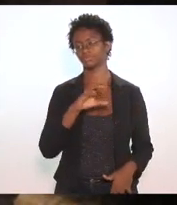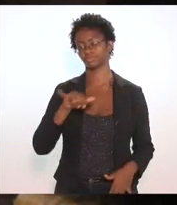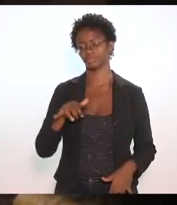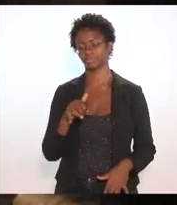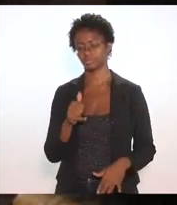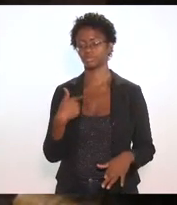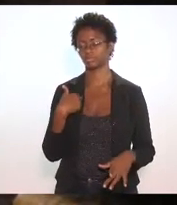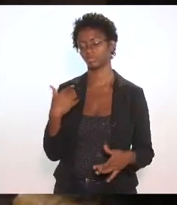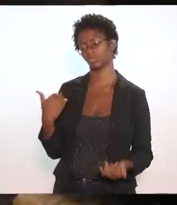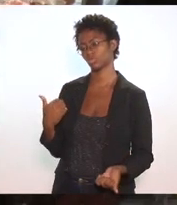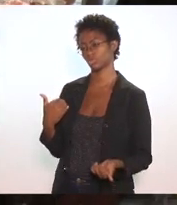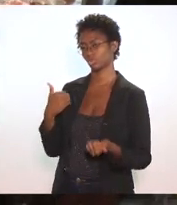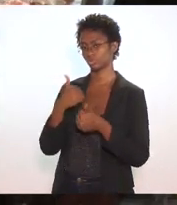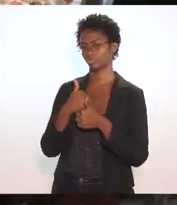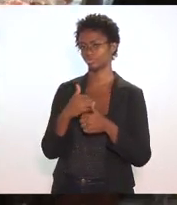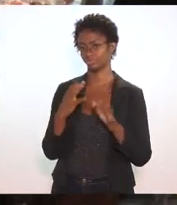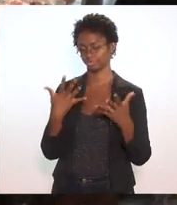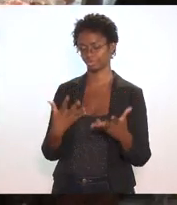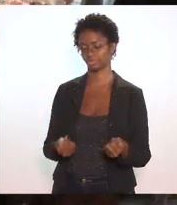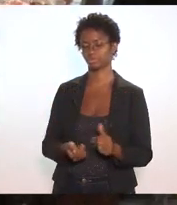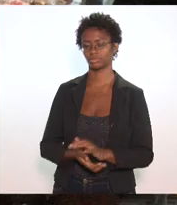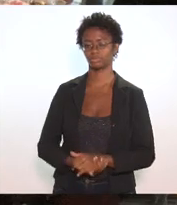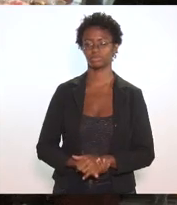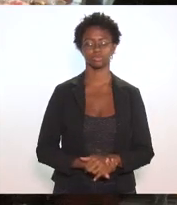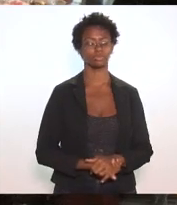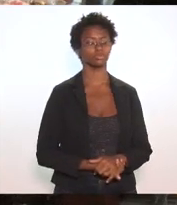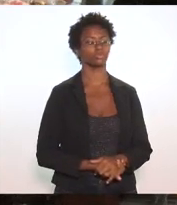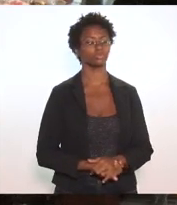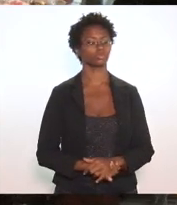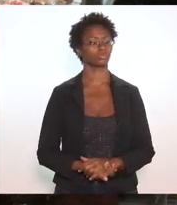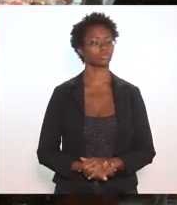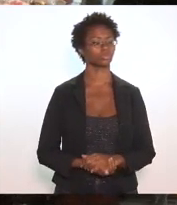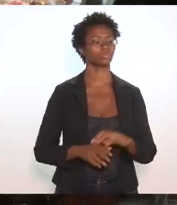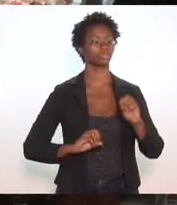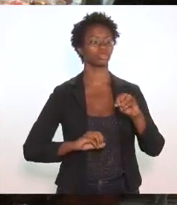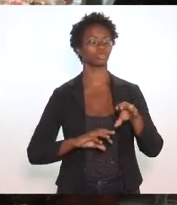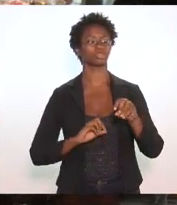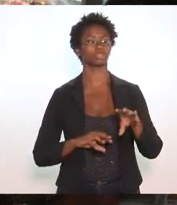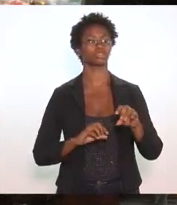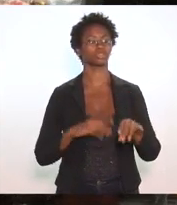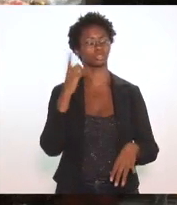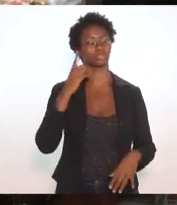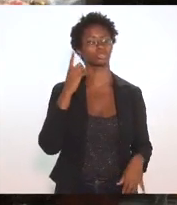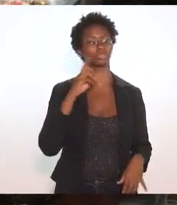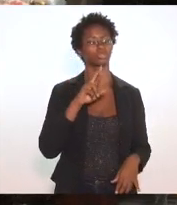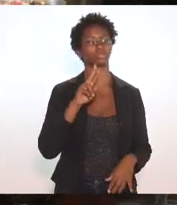substitutivo da CCJ. Pela Comissão de Educação, deputado Rubens Montempo.